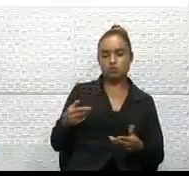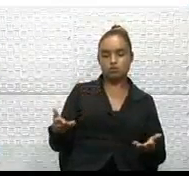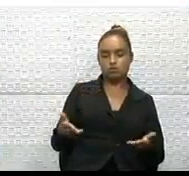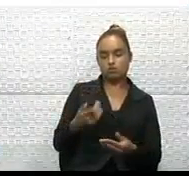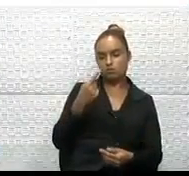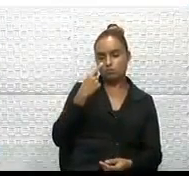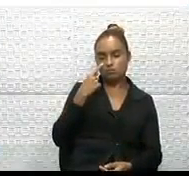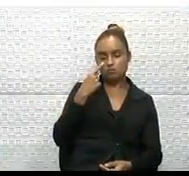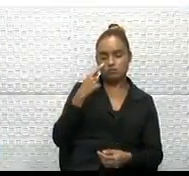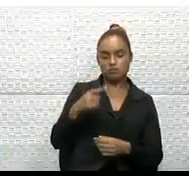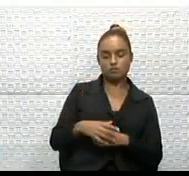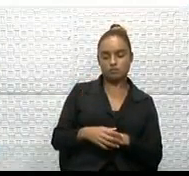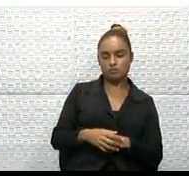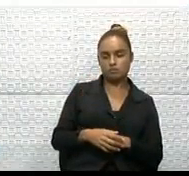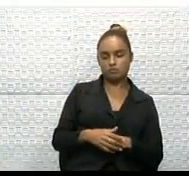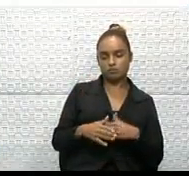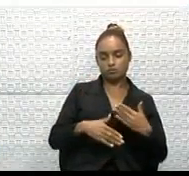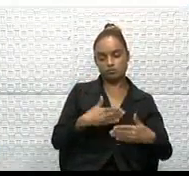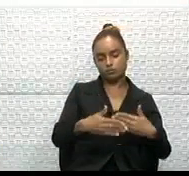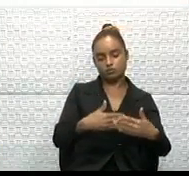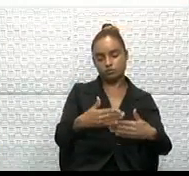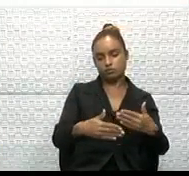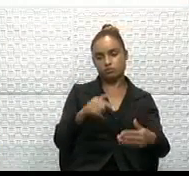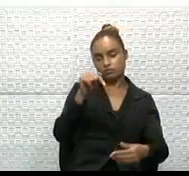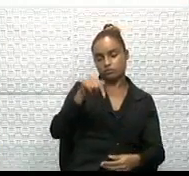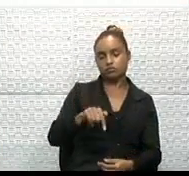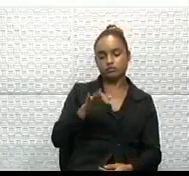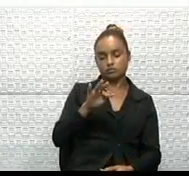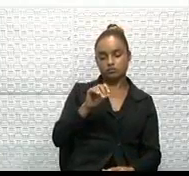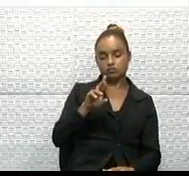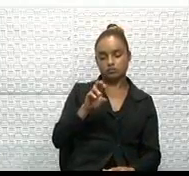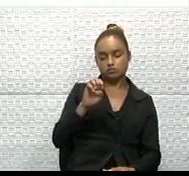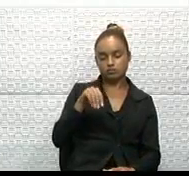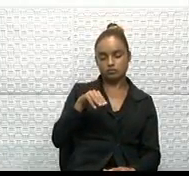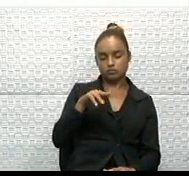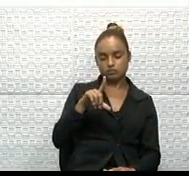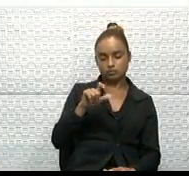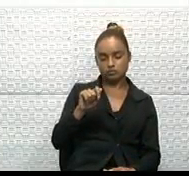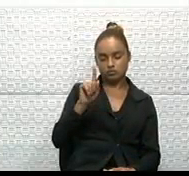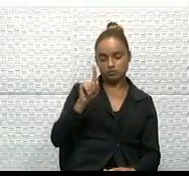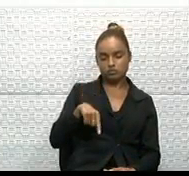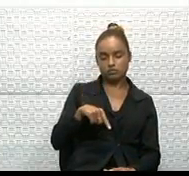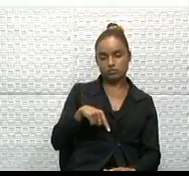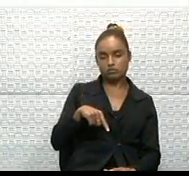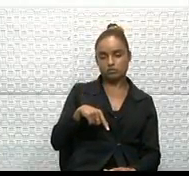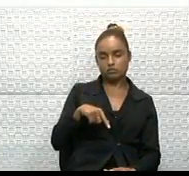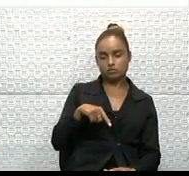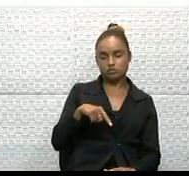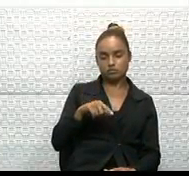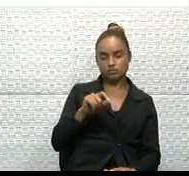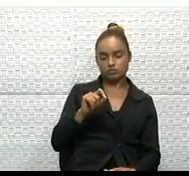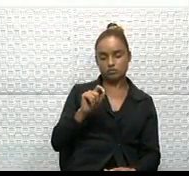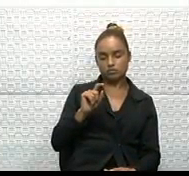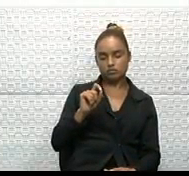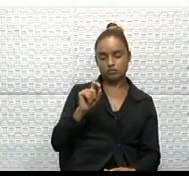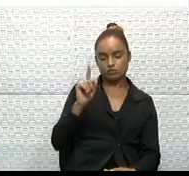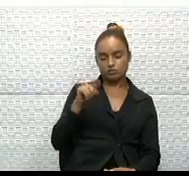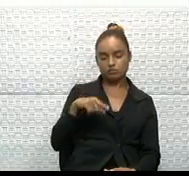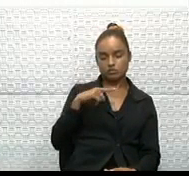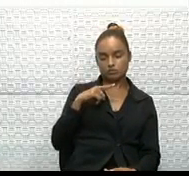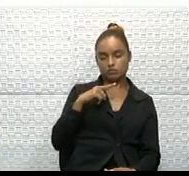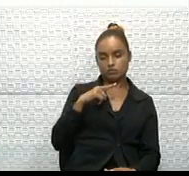quadro. Fazendo o procedimento tanto com a fórmula quanto com a calculadora científica ou Excel, o valor para o